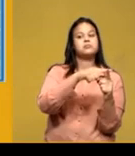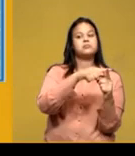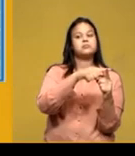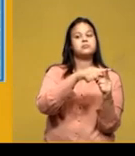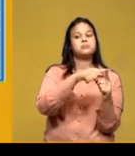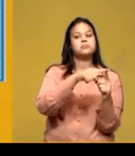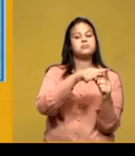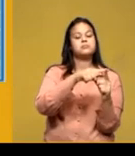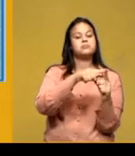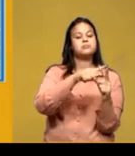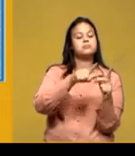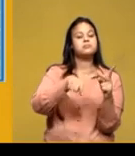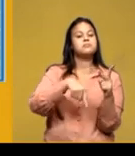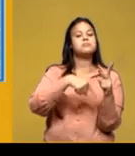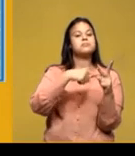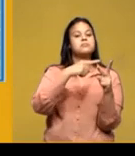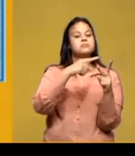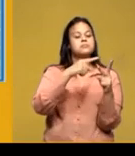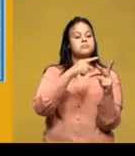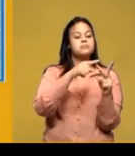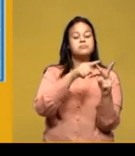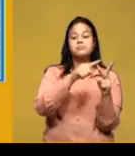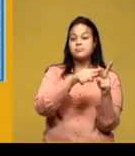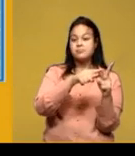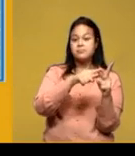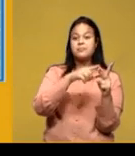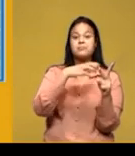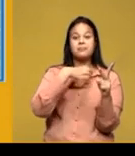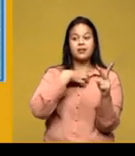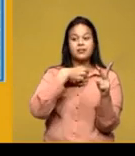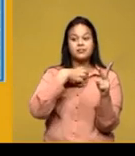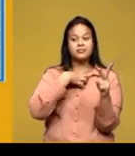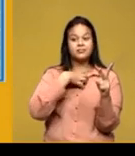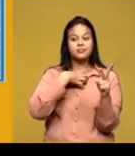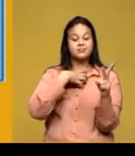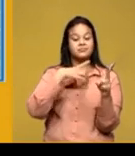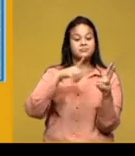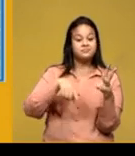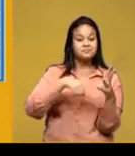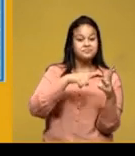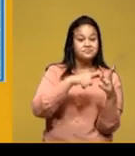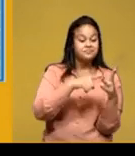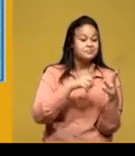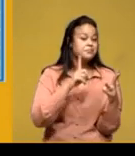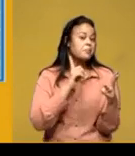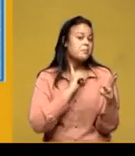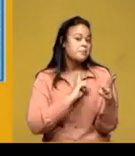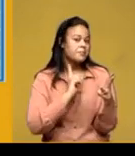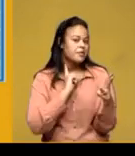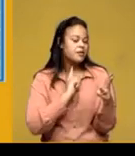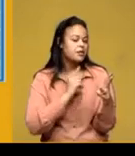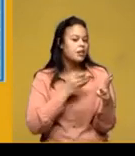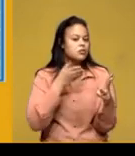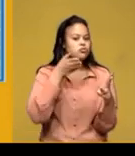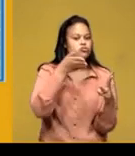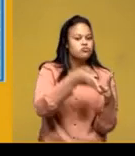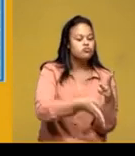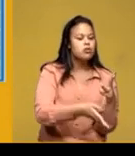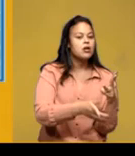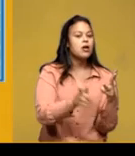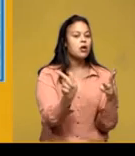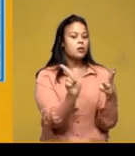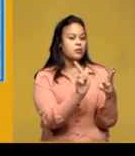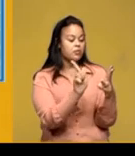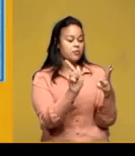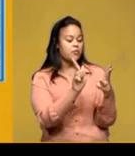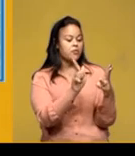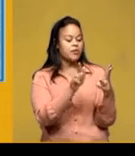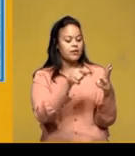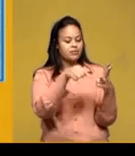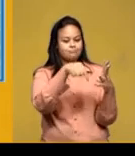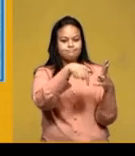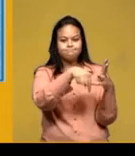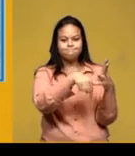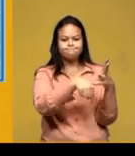Bahia. Aqui ainda é Bahia, Minas Gerais. Ele chega a Goiás e